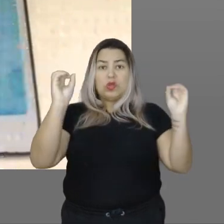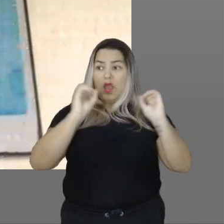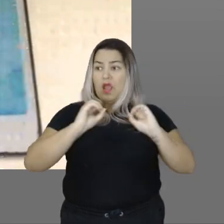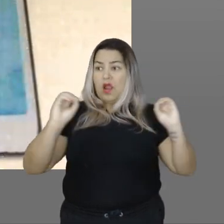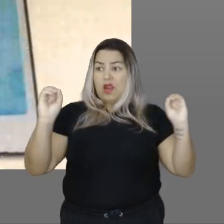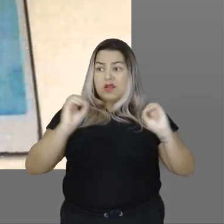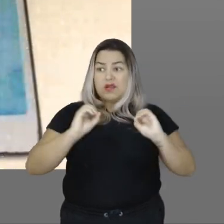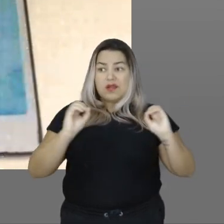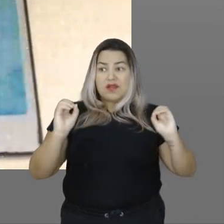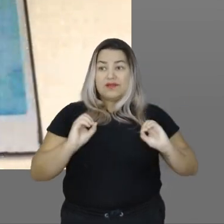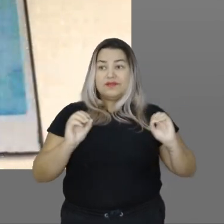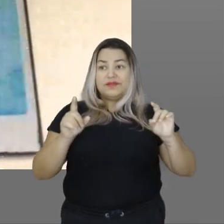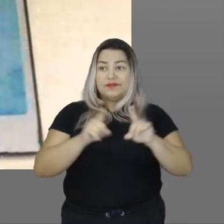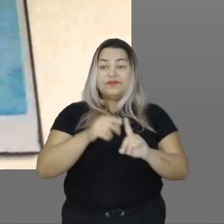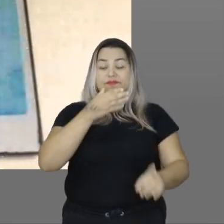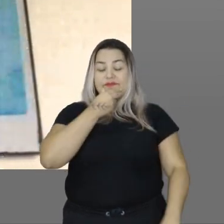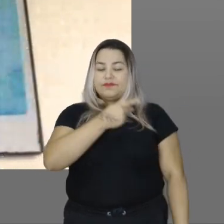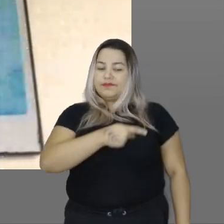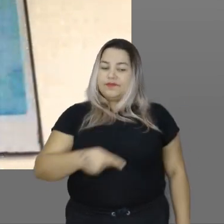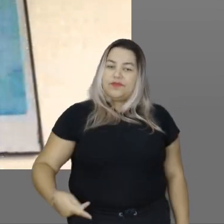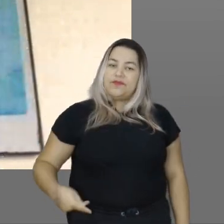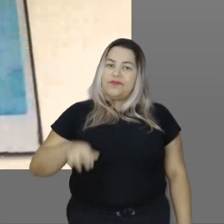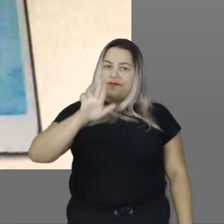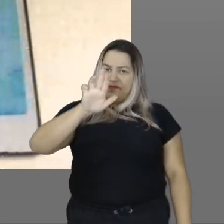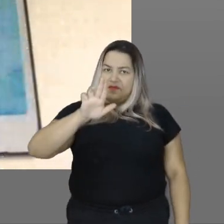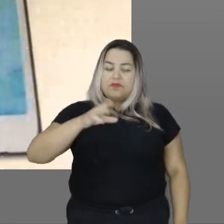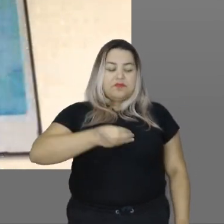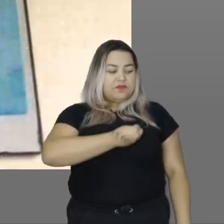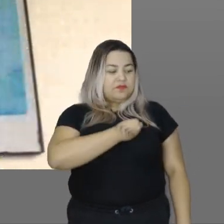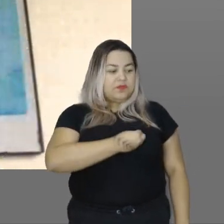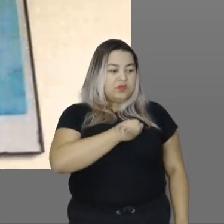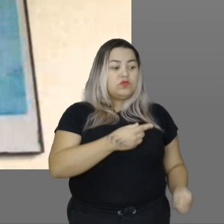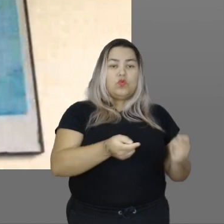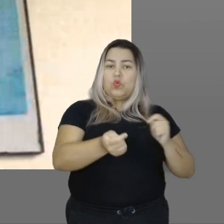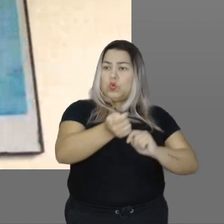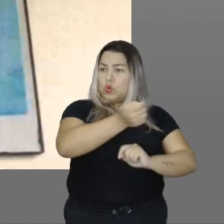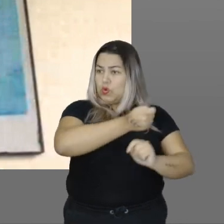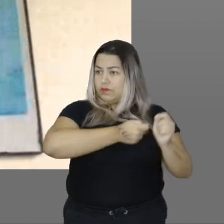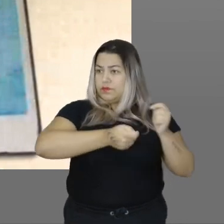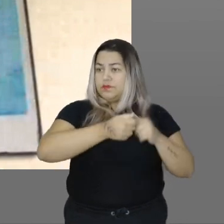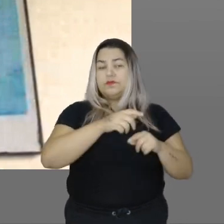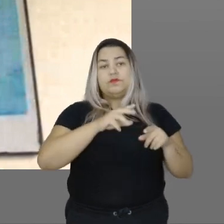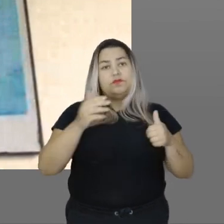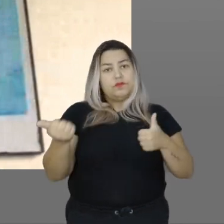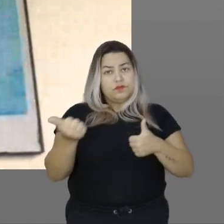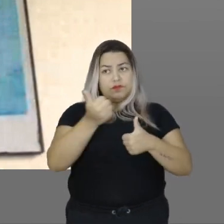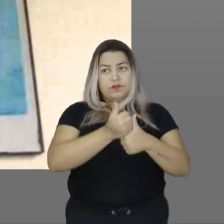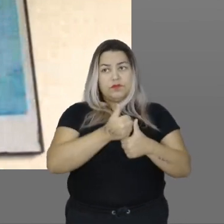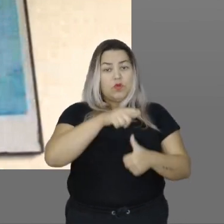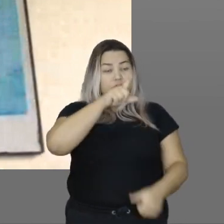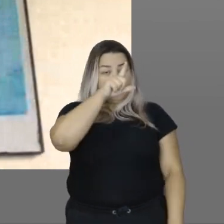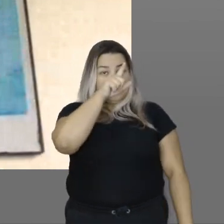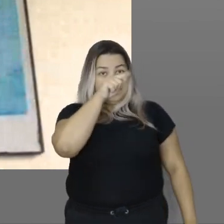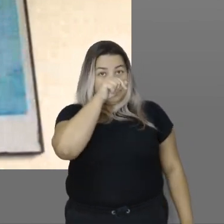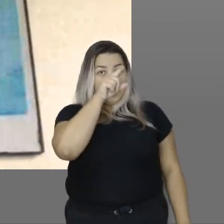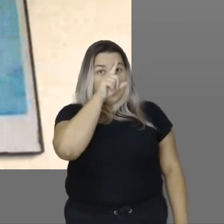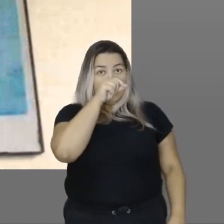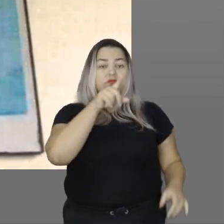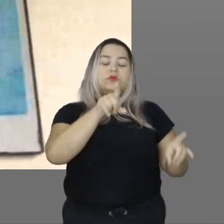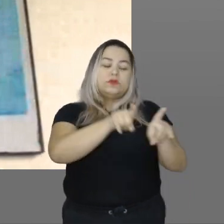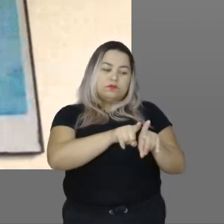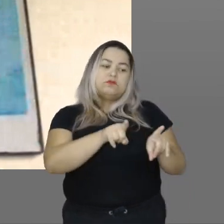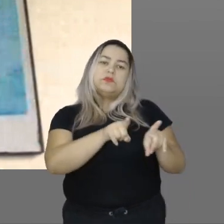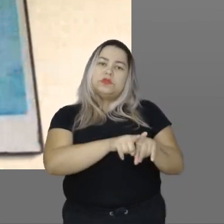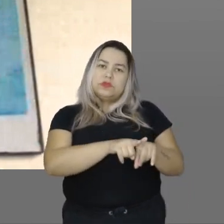Lula, por óbvio, participa ativamente desta política econômica. O nosso vice-presidente Geraldo Alckmin também tem